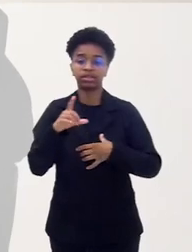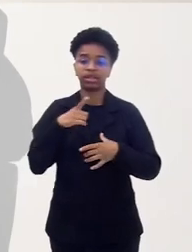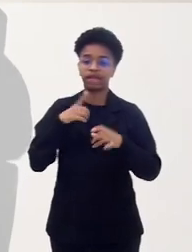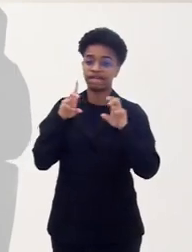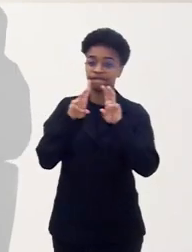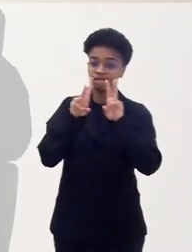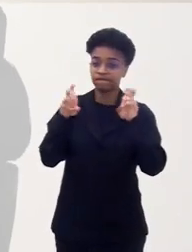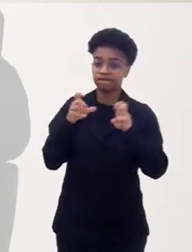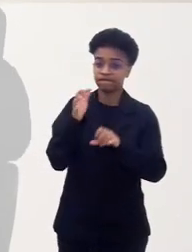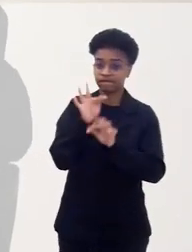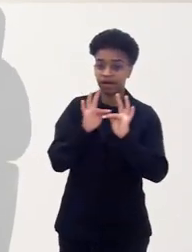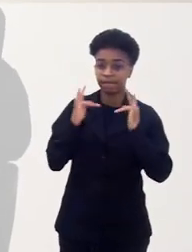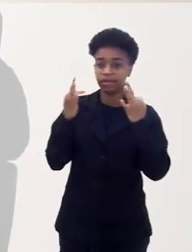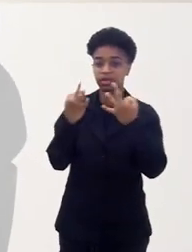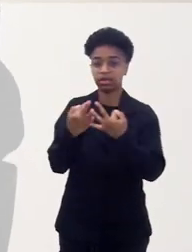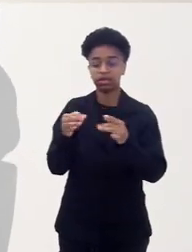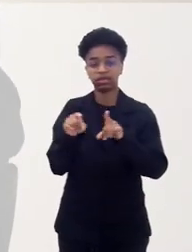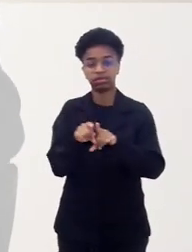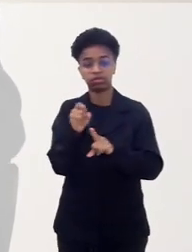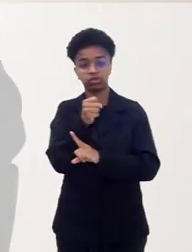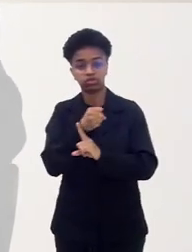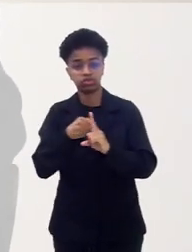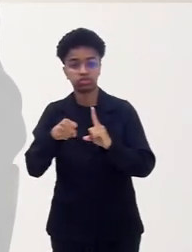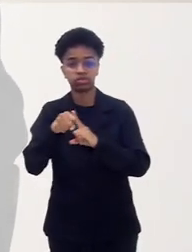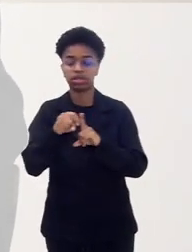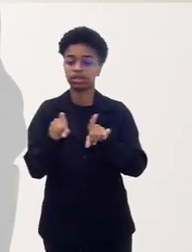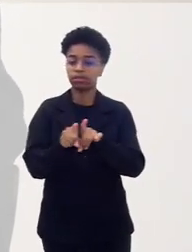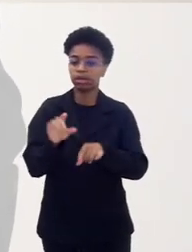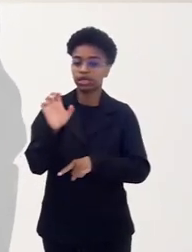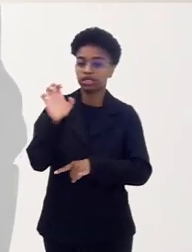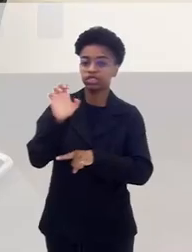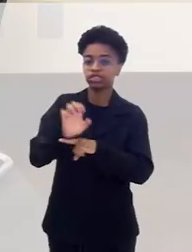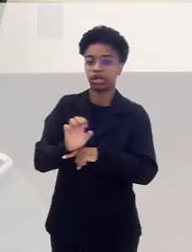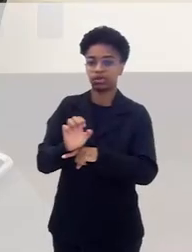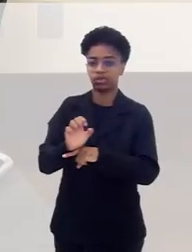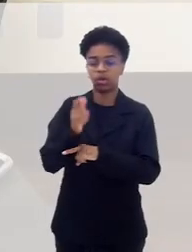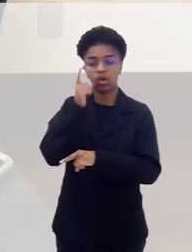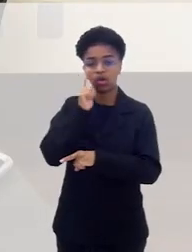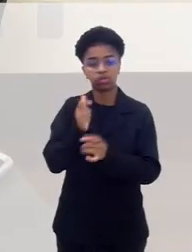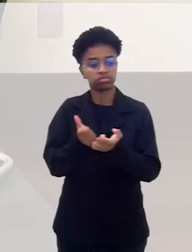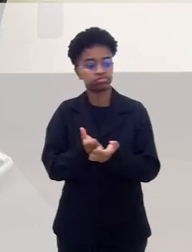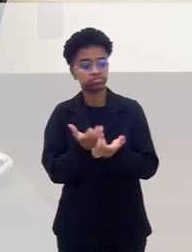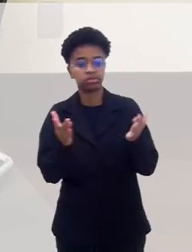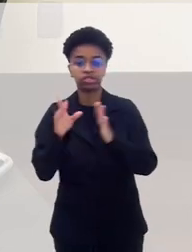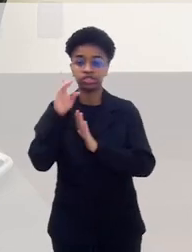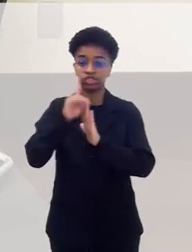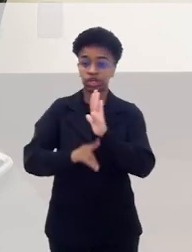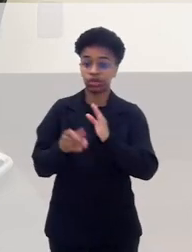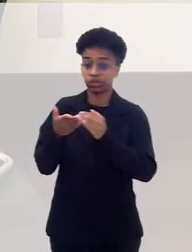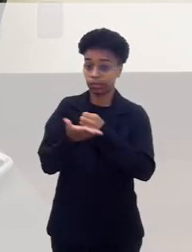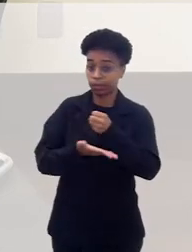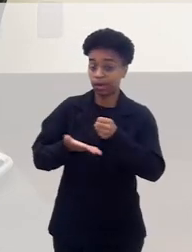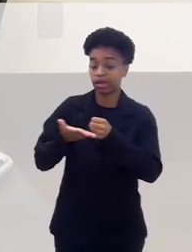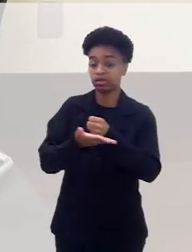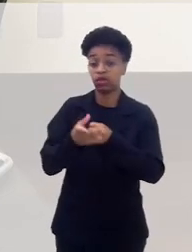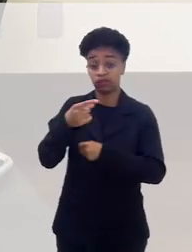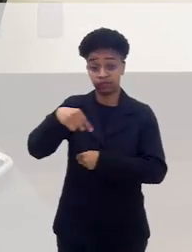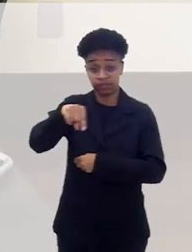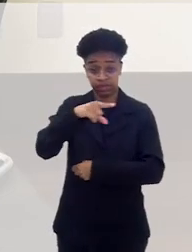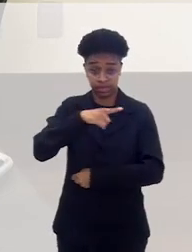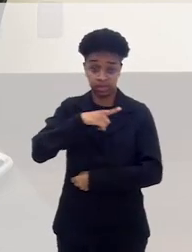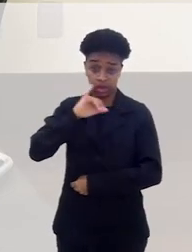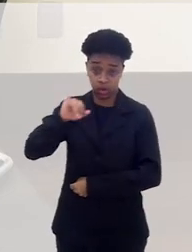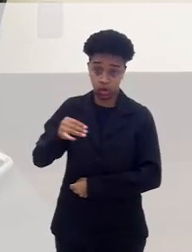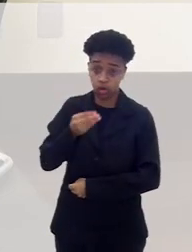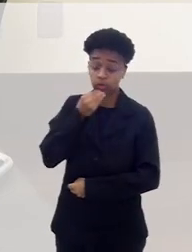família da sociedade e do estado da garantia dos direitos fundamentais você tem a oportunidade de